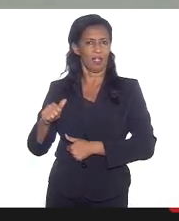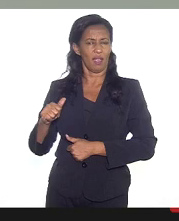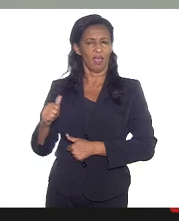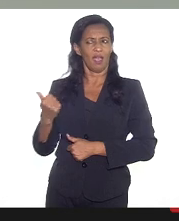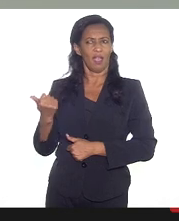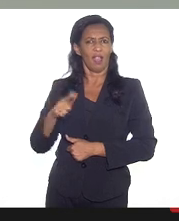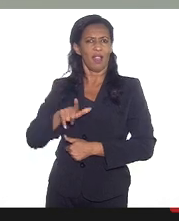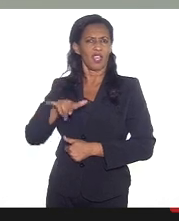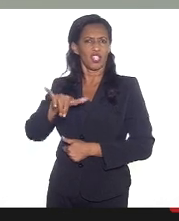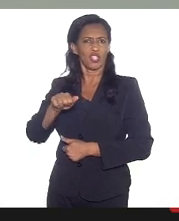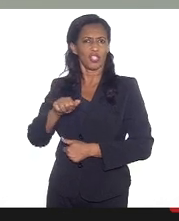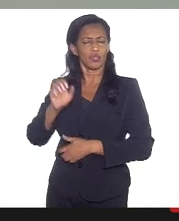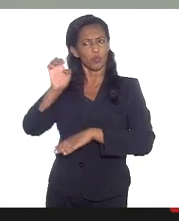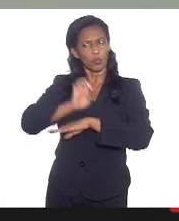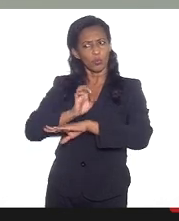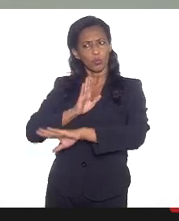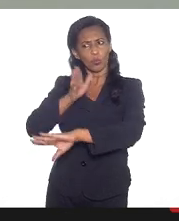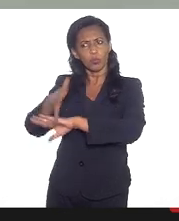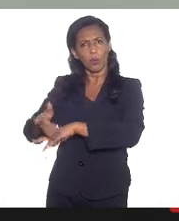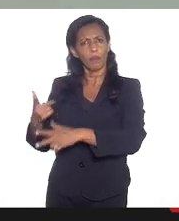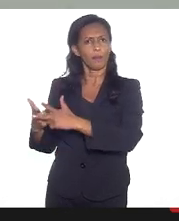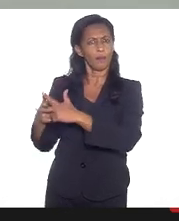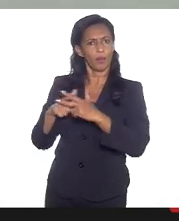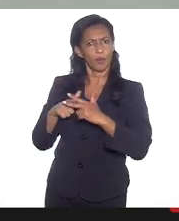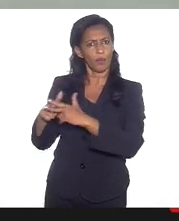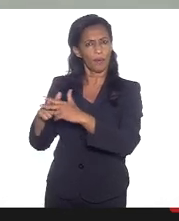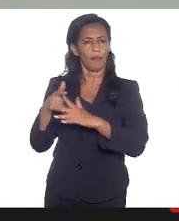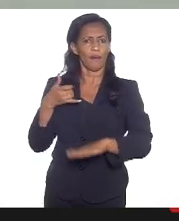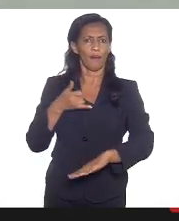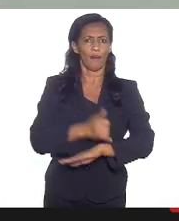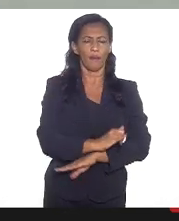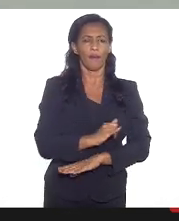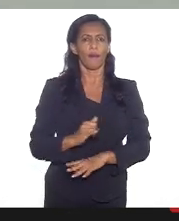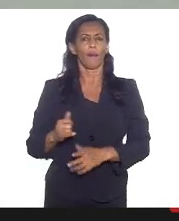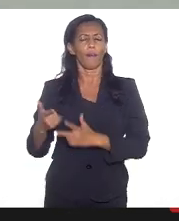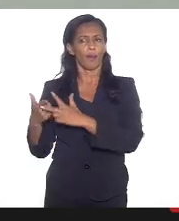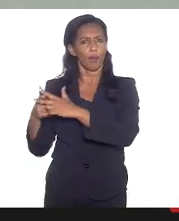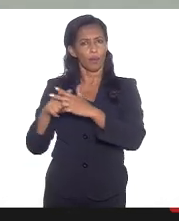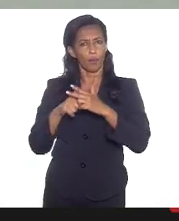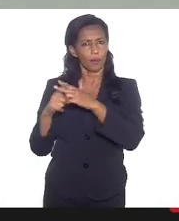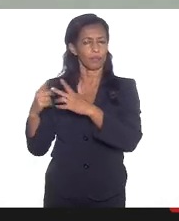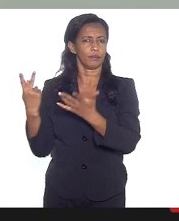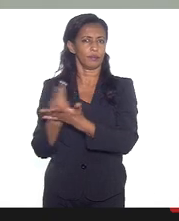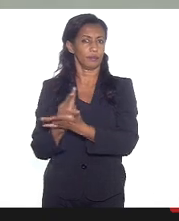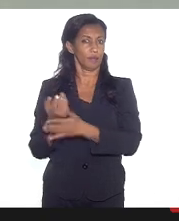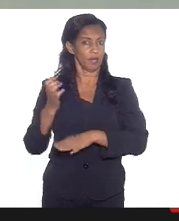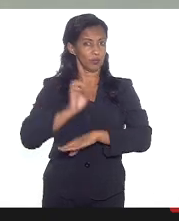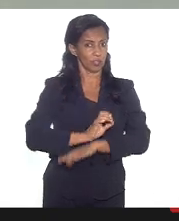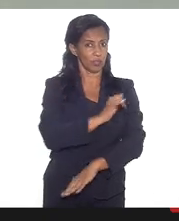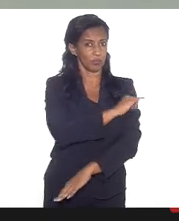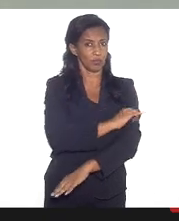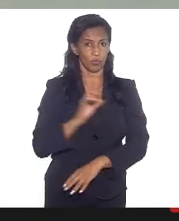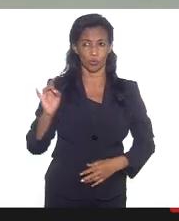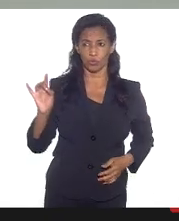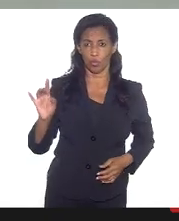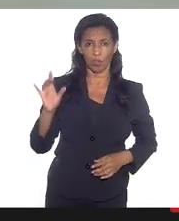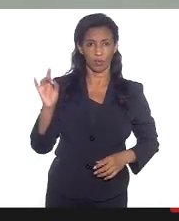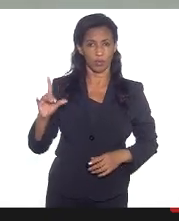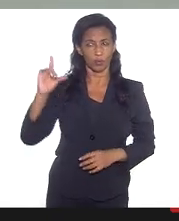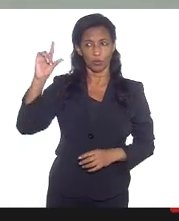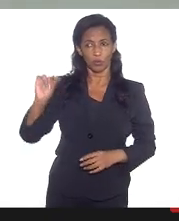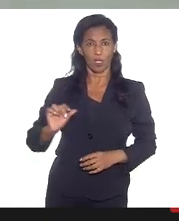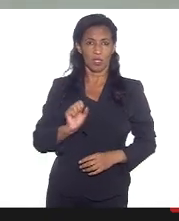que o Estado intervenha para corrigir essas falhas, para corrigir esses entraves, mas o Estado do Rio de Janeiro sozinho, muito menos